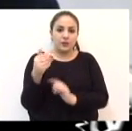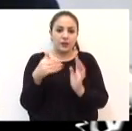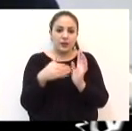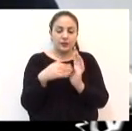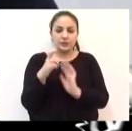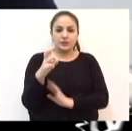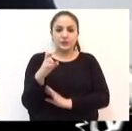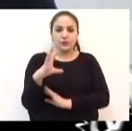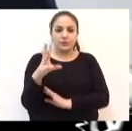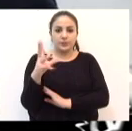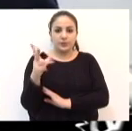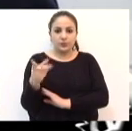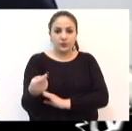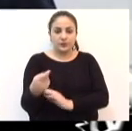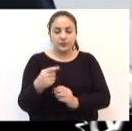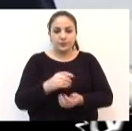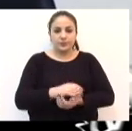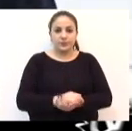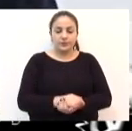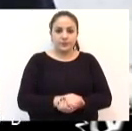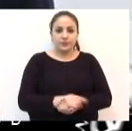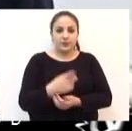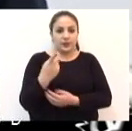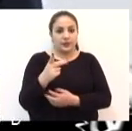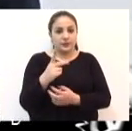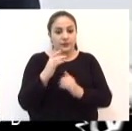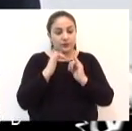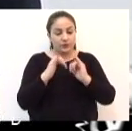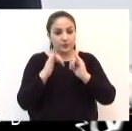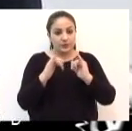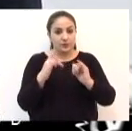milhões. Essa notícia, Tassi,